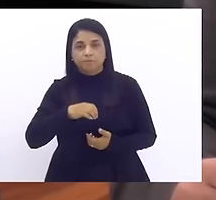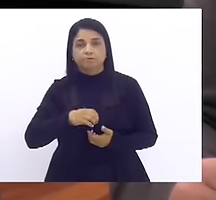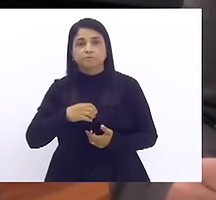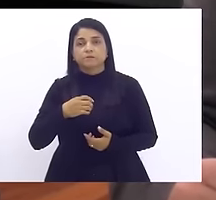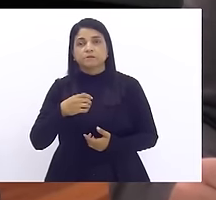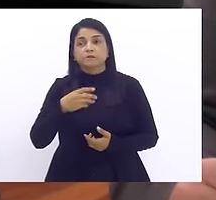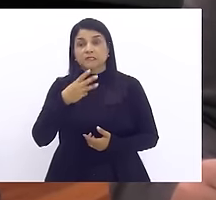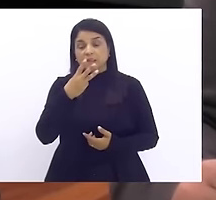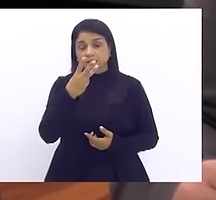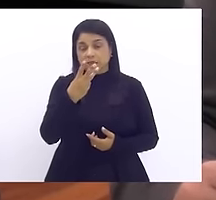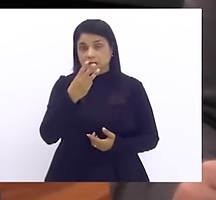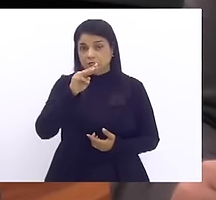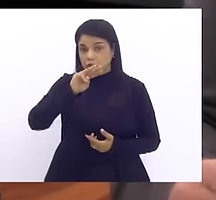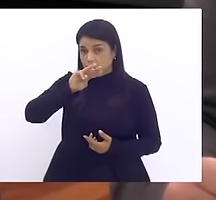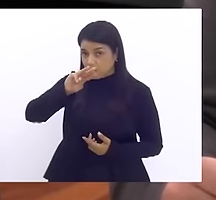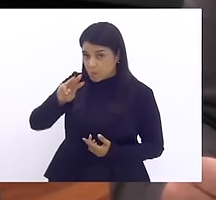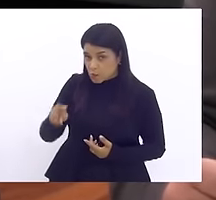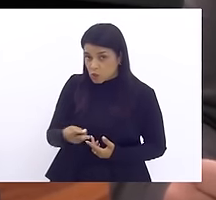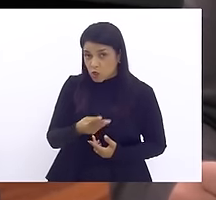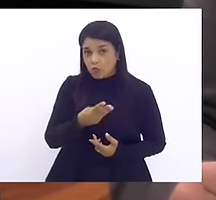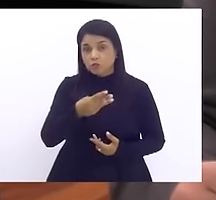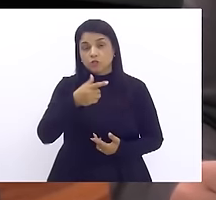3 milhões 274.018,93